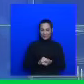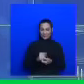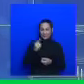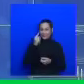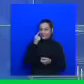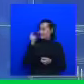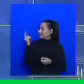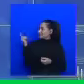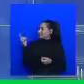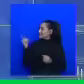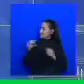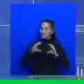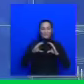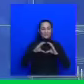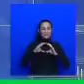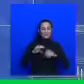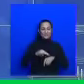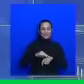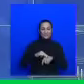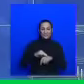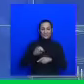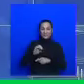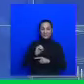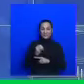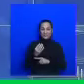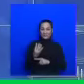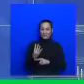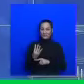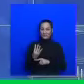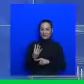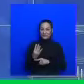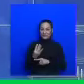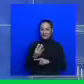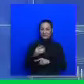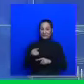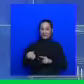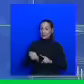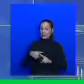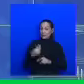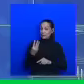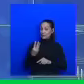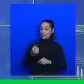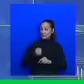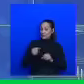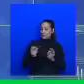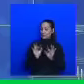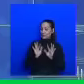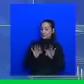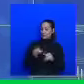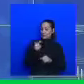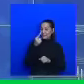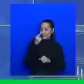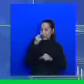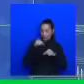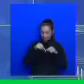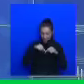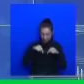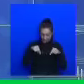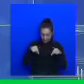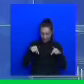Próximo número sorteado, 04. Bola marrom. Mais 3 dezenas da Mega